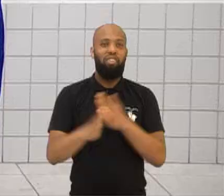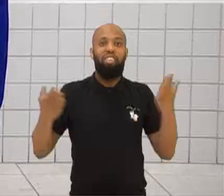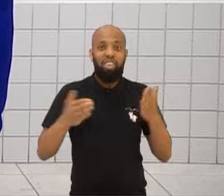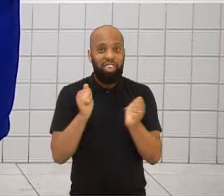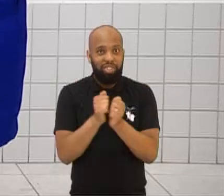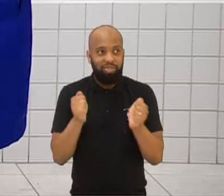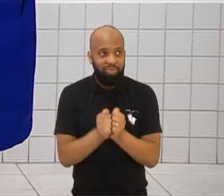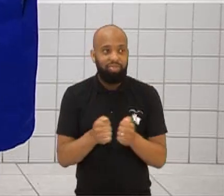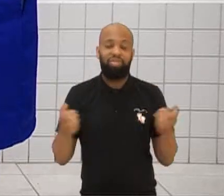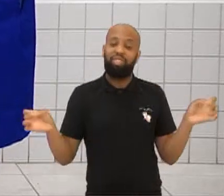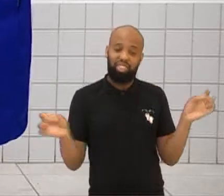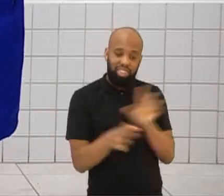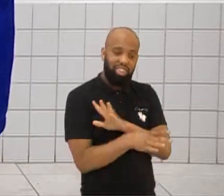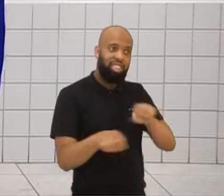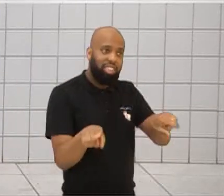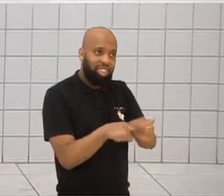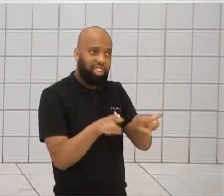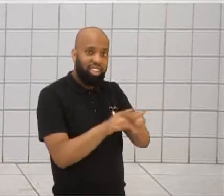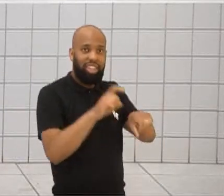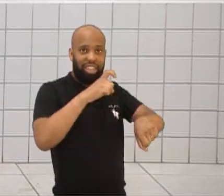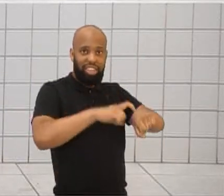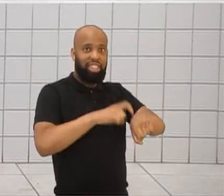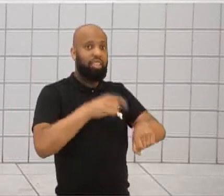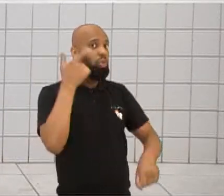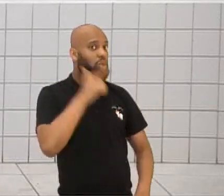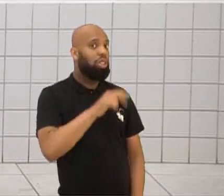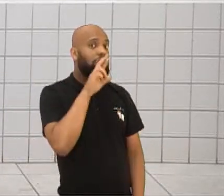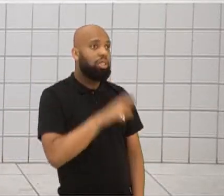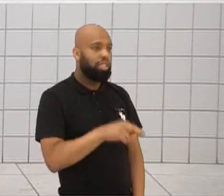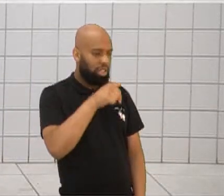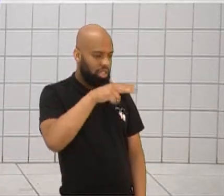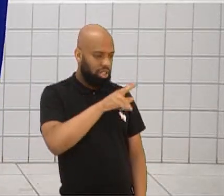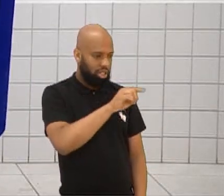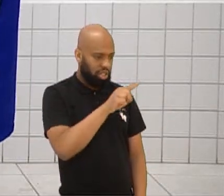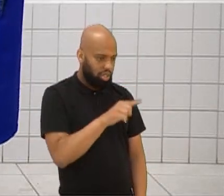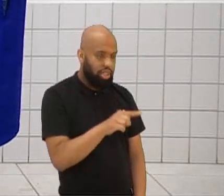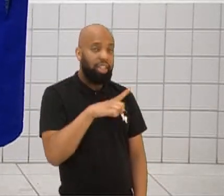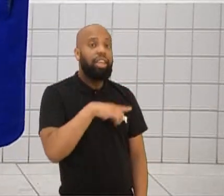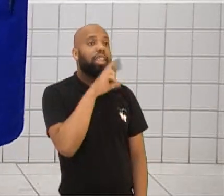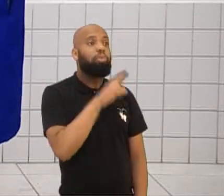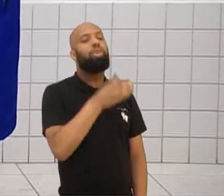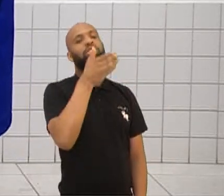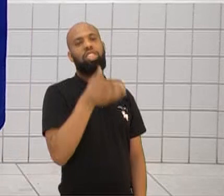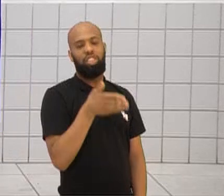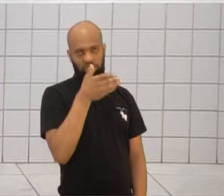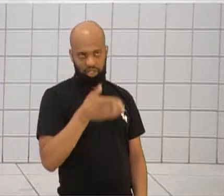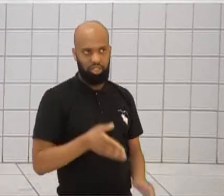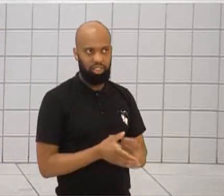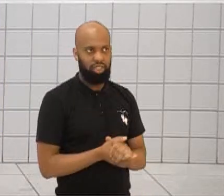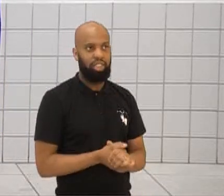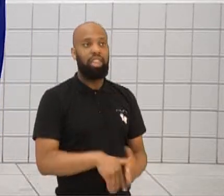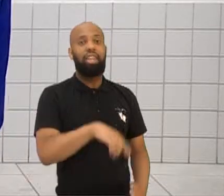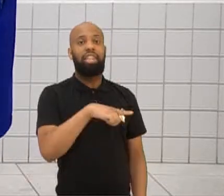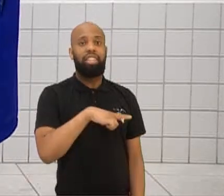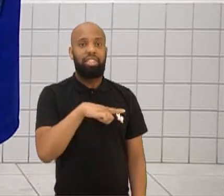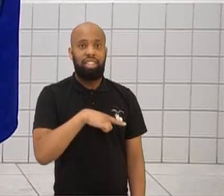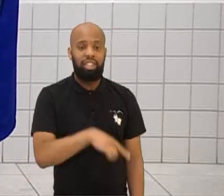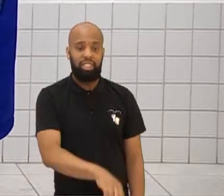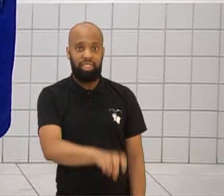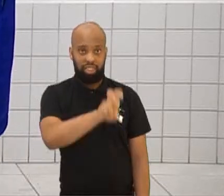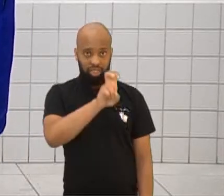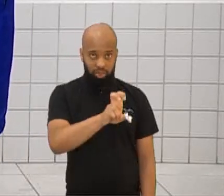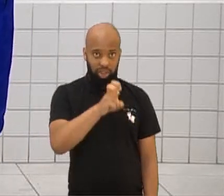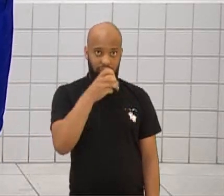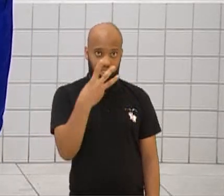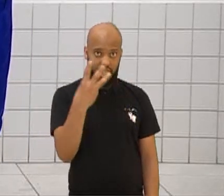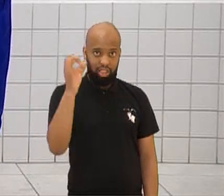vapor. E acabou também aqui o tempo para responder o Cris. O nosso resultado já está aqui. Daí. 53%